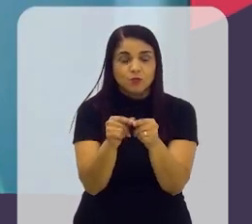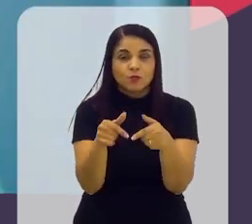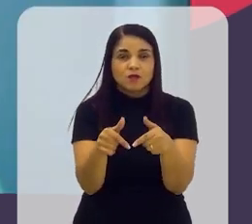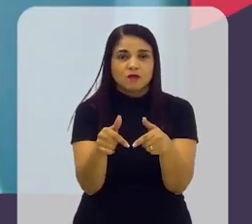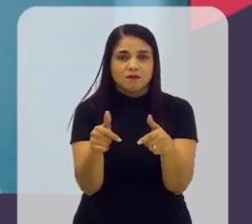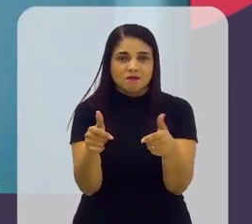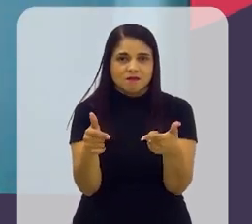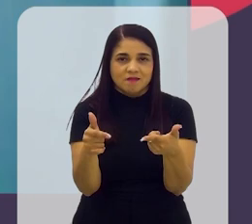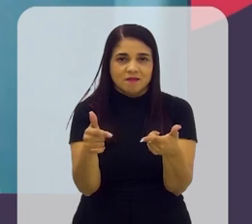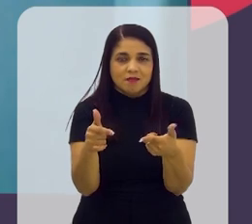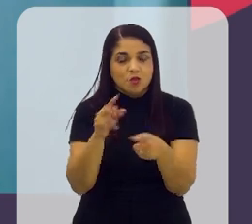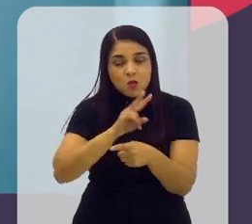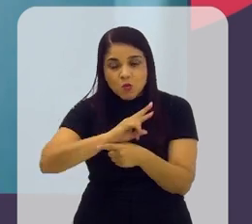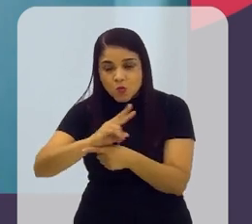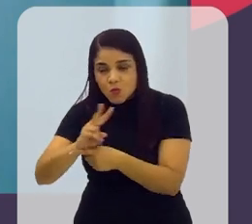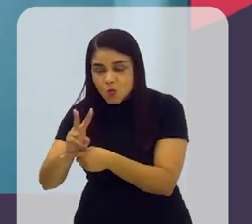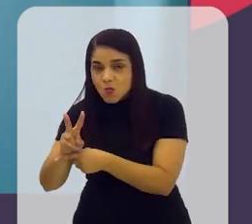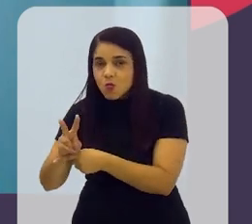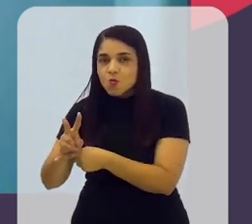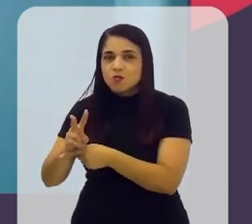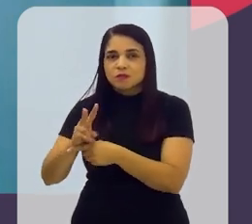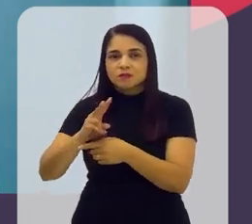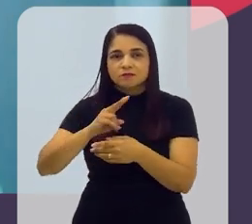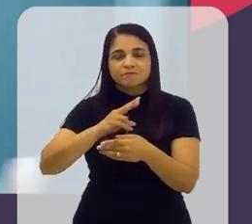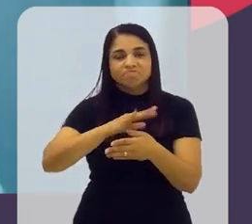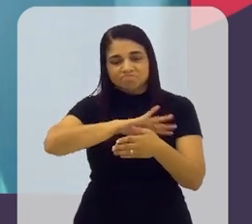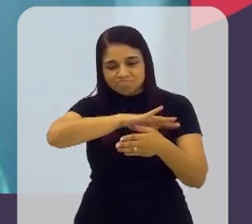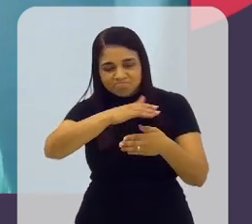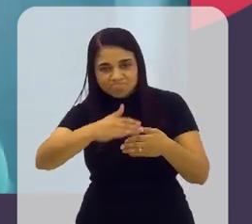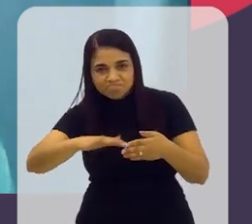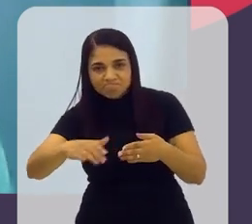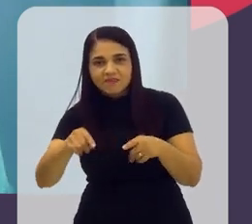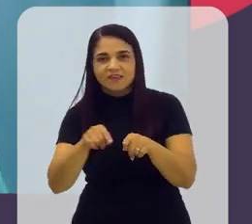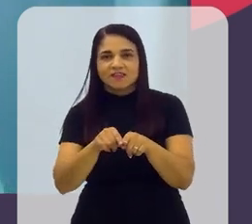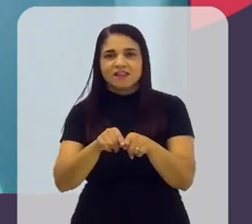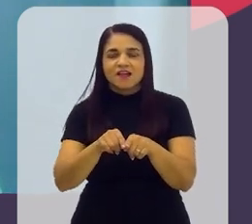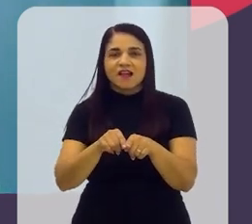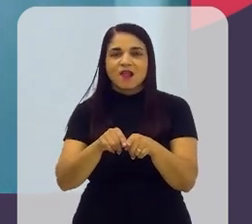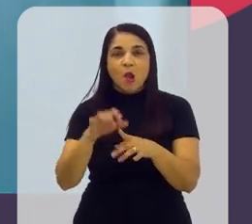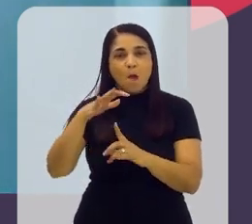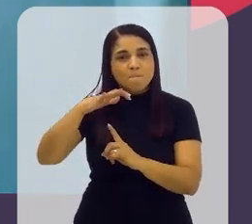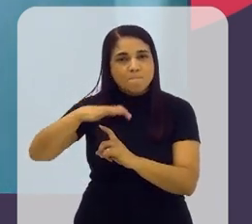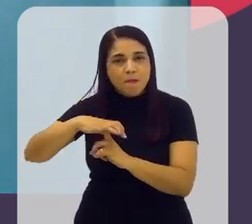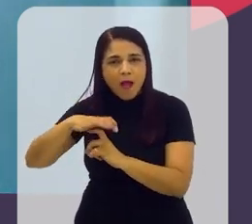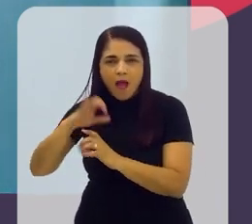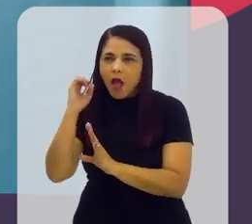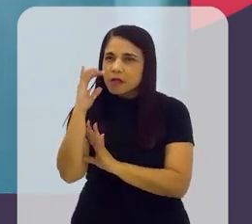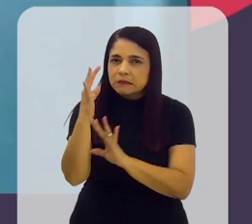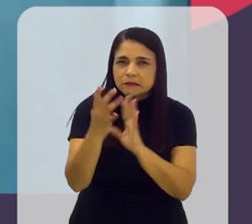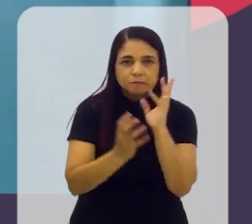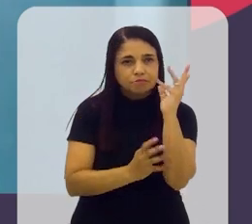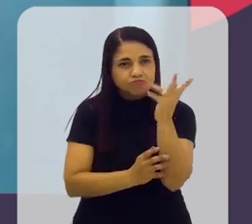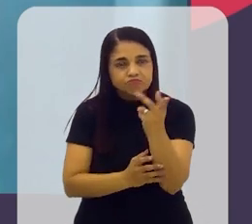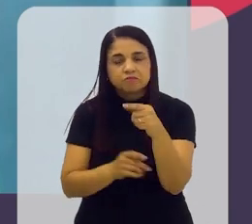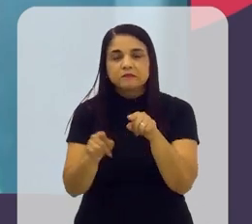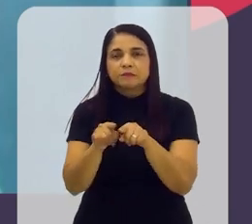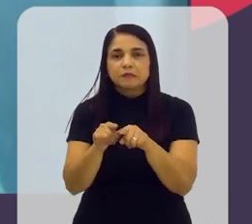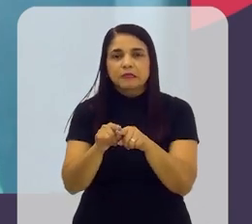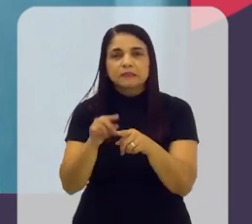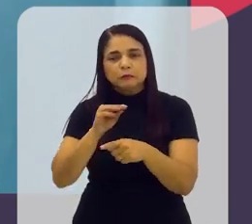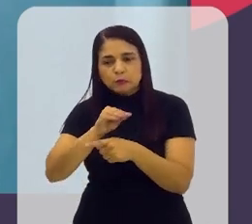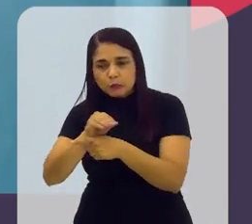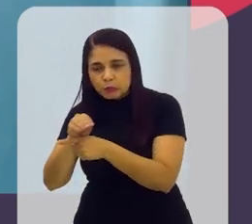área, né? Que a gente cuide das nossas áreas protegidas, né? Que são as nossas unidades de conservação, por exemplo, nossos parques, né? Que a